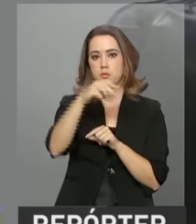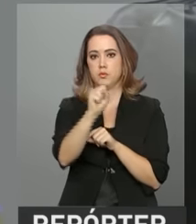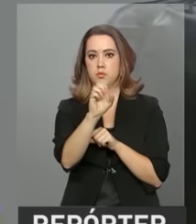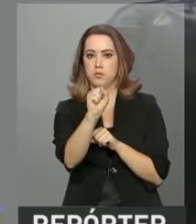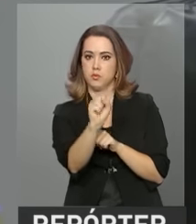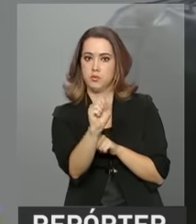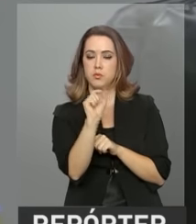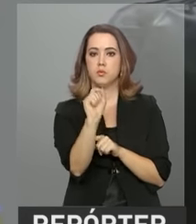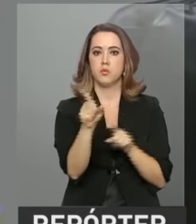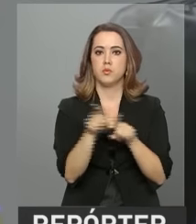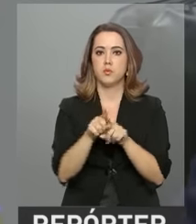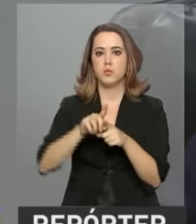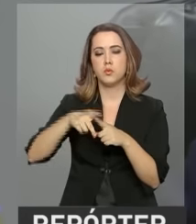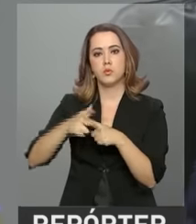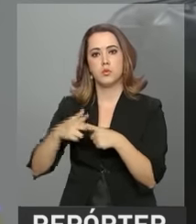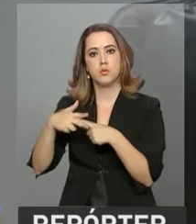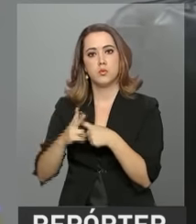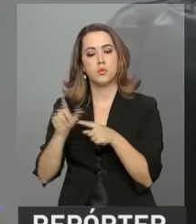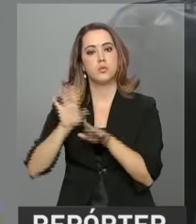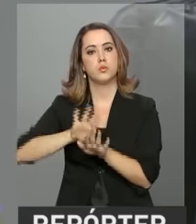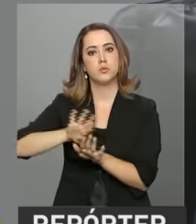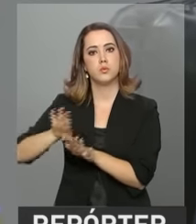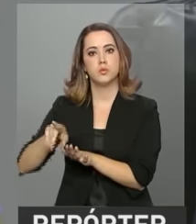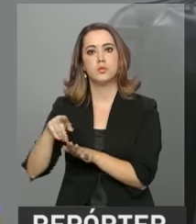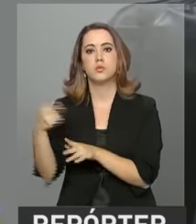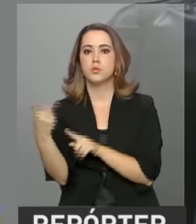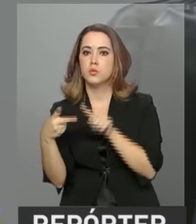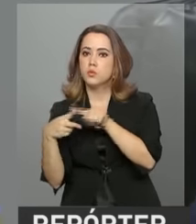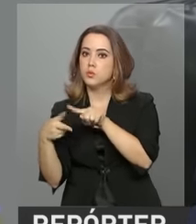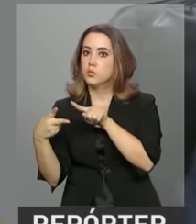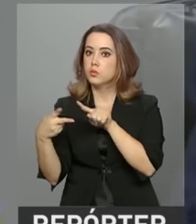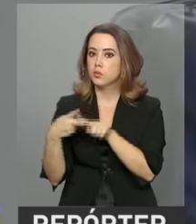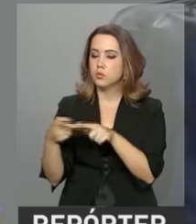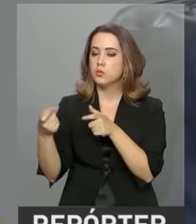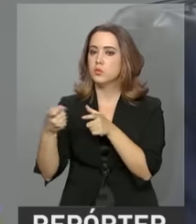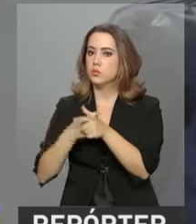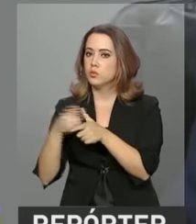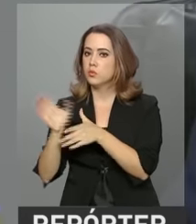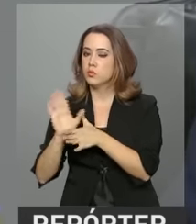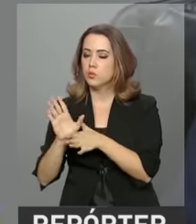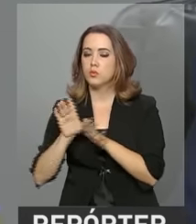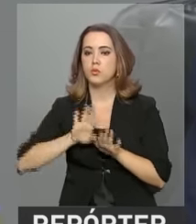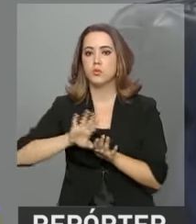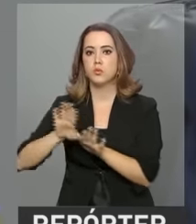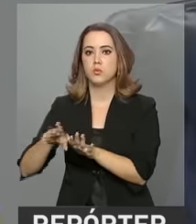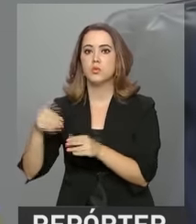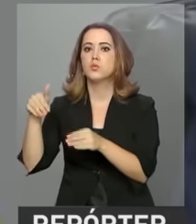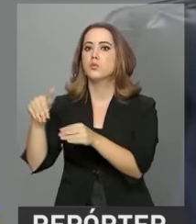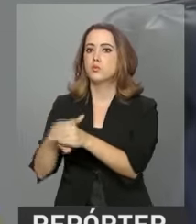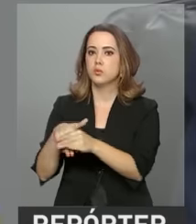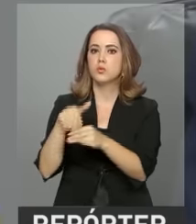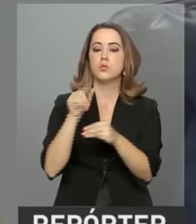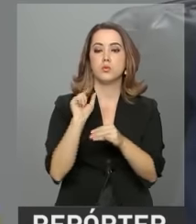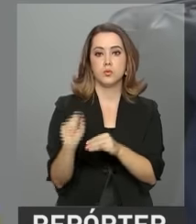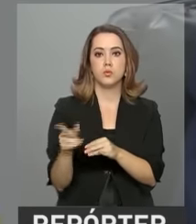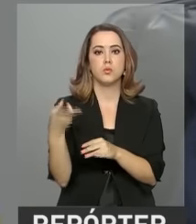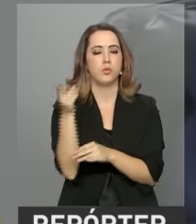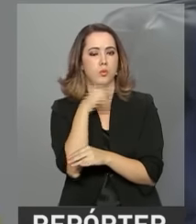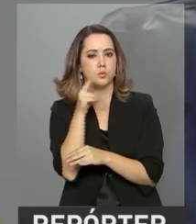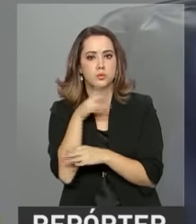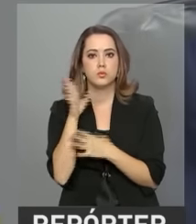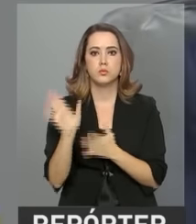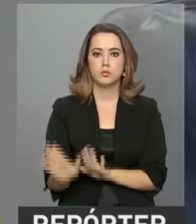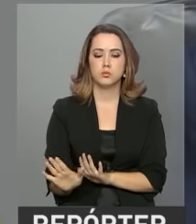ajuste fiscal dos estados integral, com as duas contrapartidas integralmente, votando-se isso o mais rápido